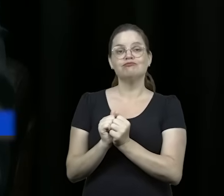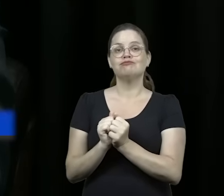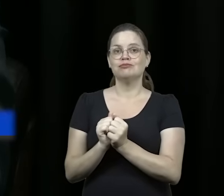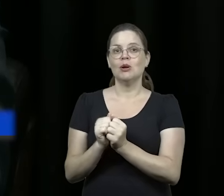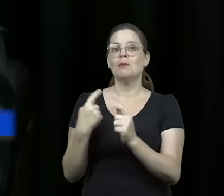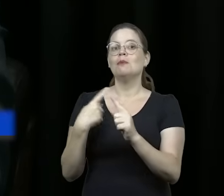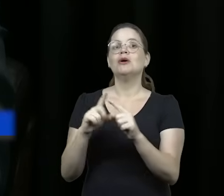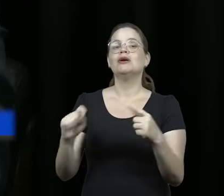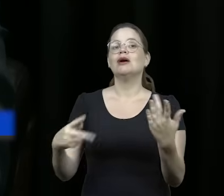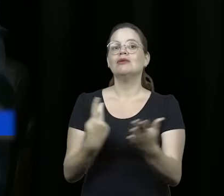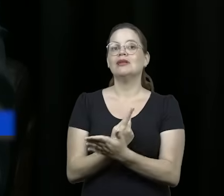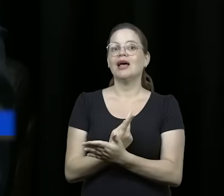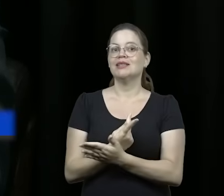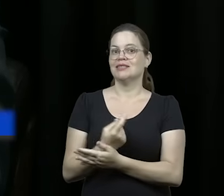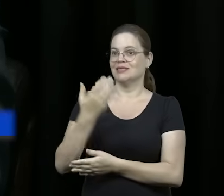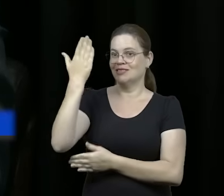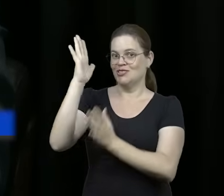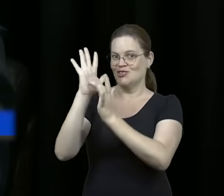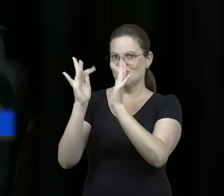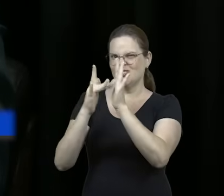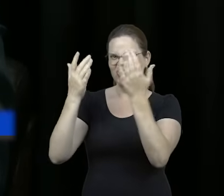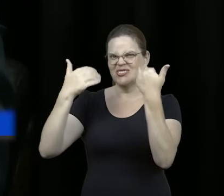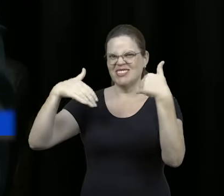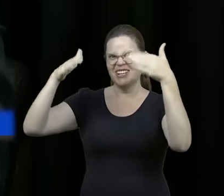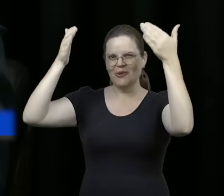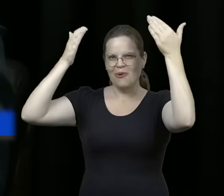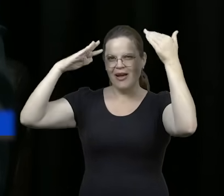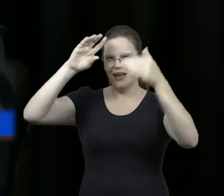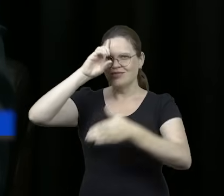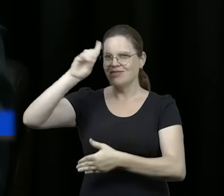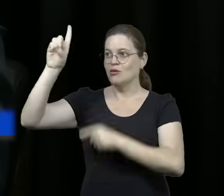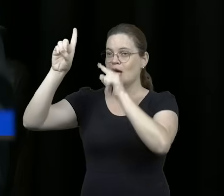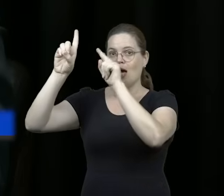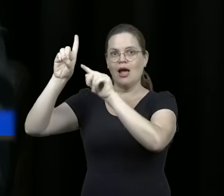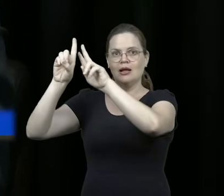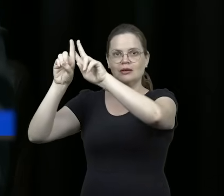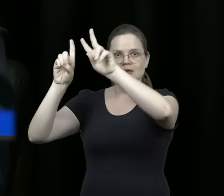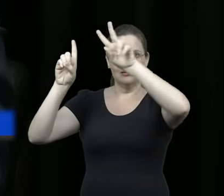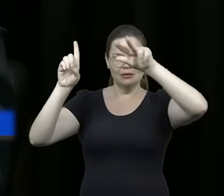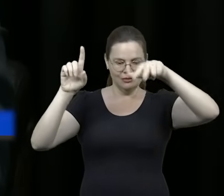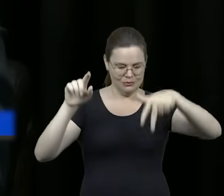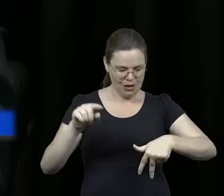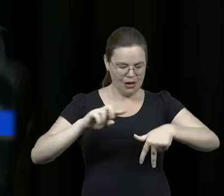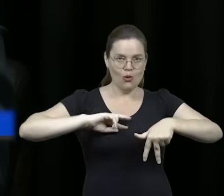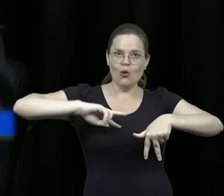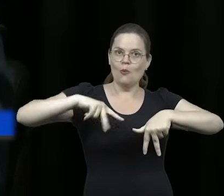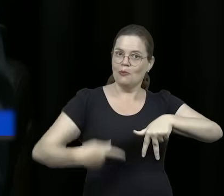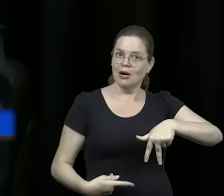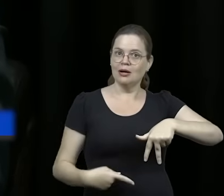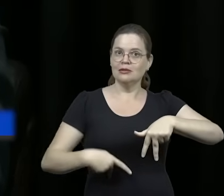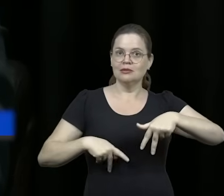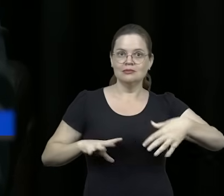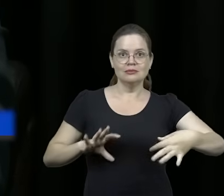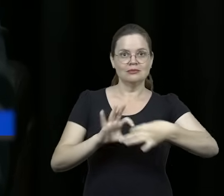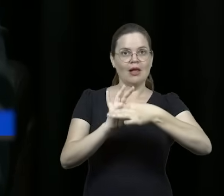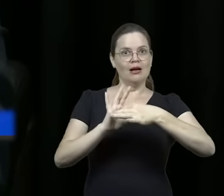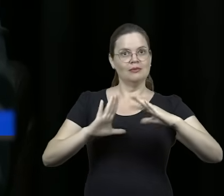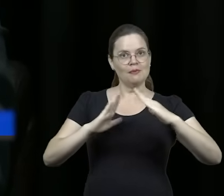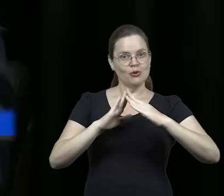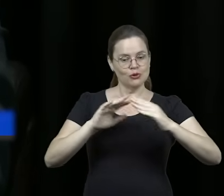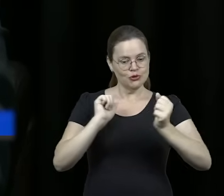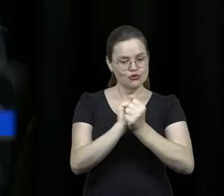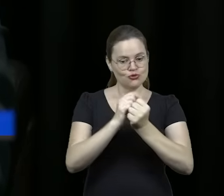e tabernaculou conosco. Então, o Verbo é a vida da frase. É a vida